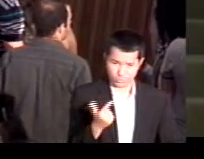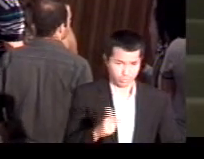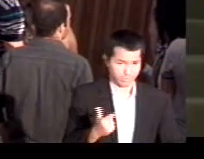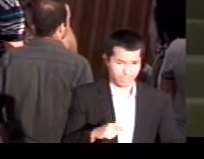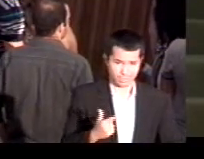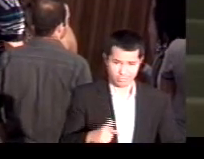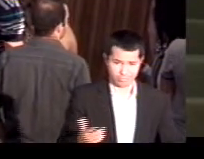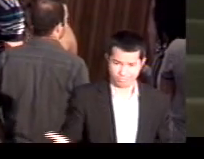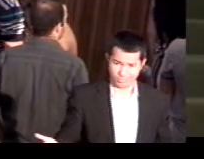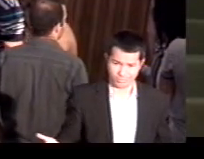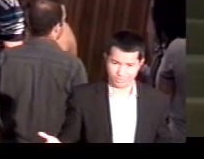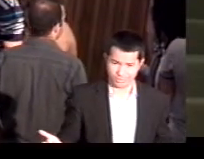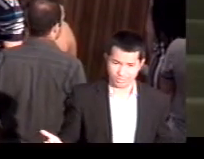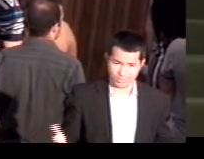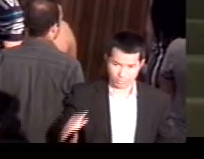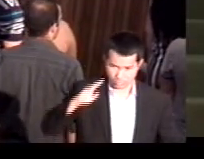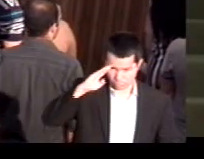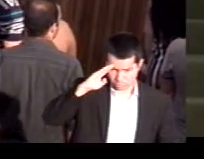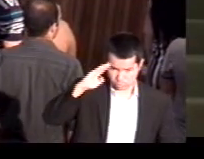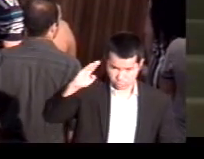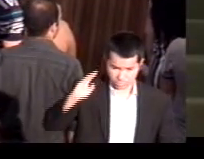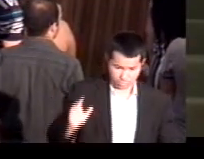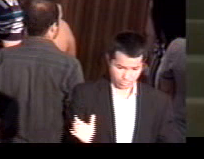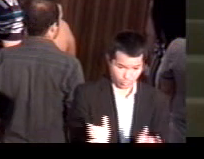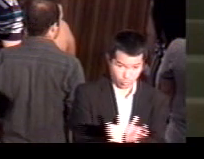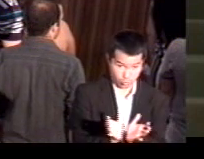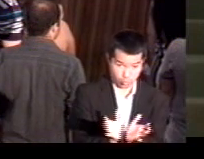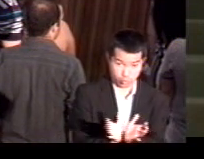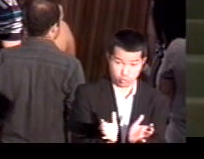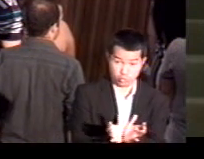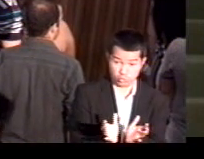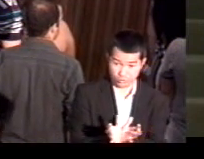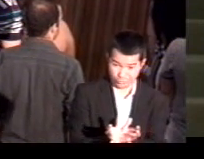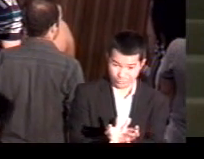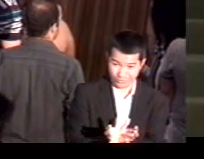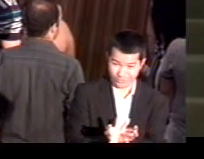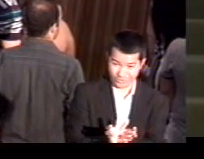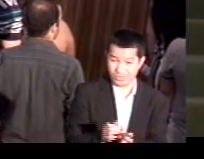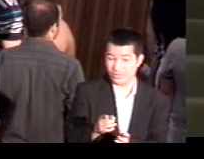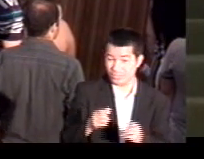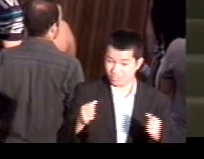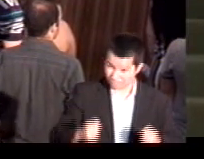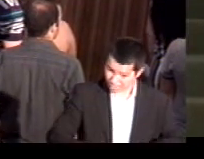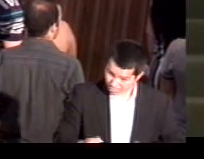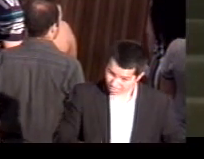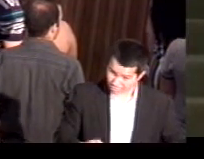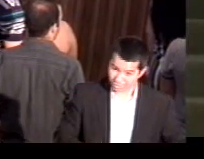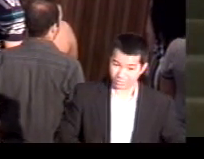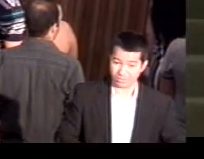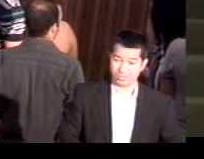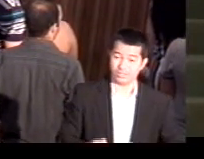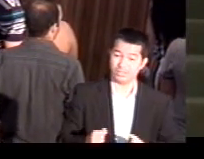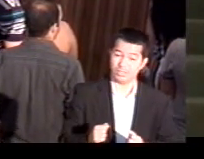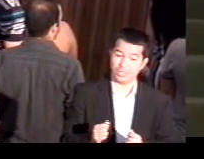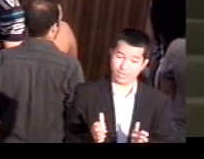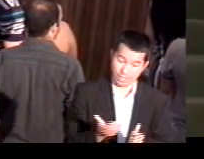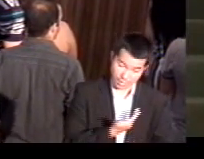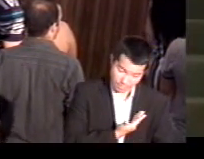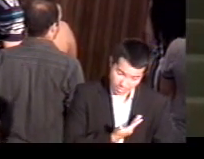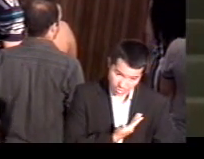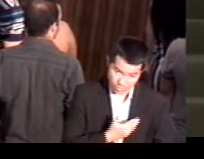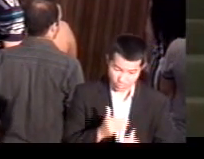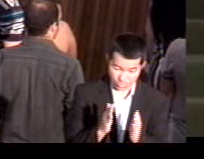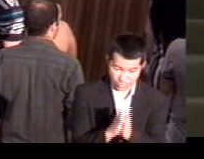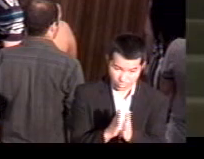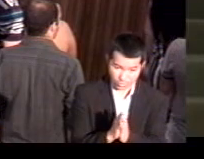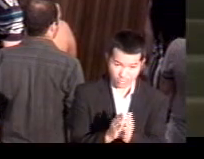só? Então você precisa do povo de Deus. Então você precisa ter companheiros de oração, gente que vai estar